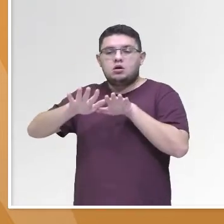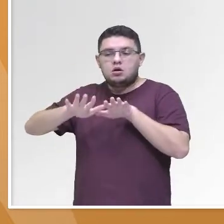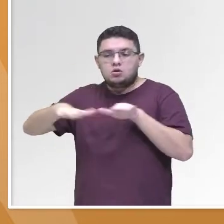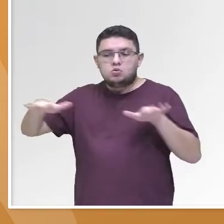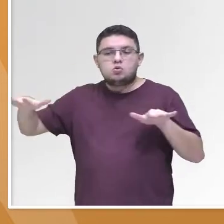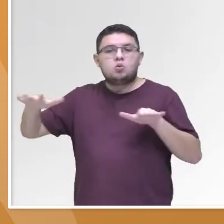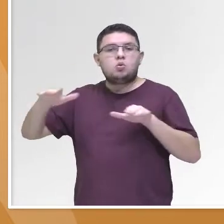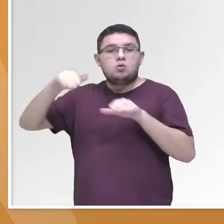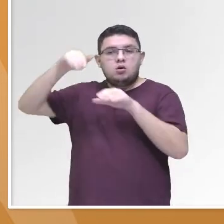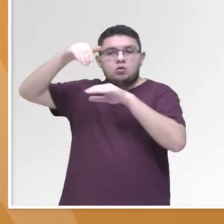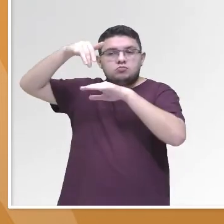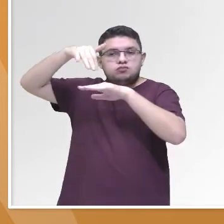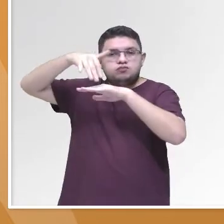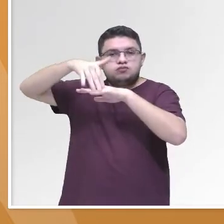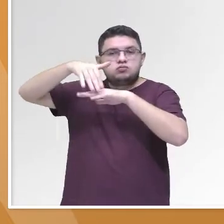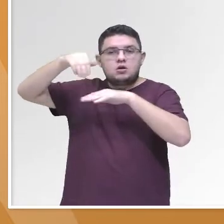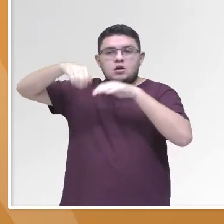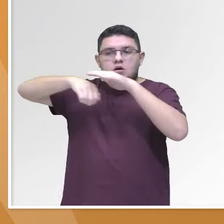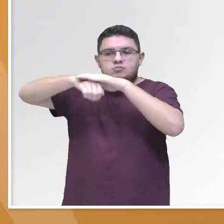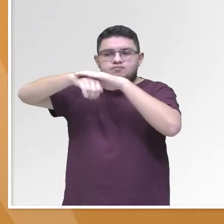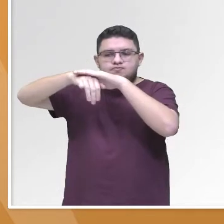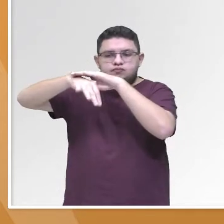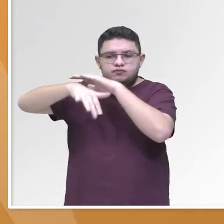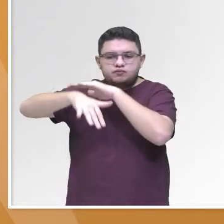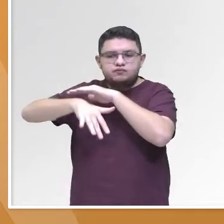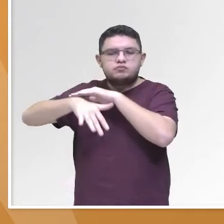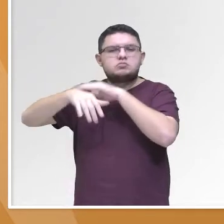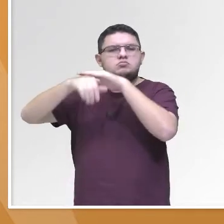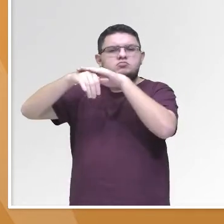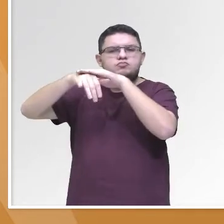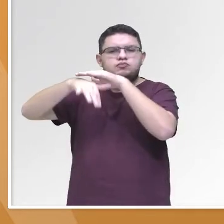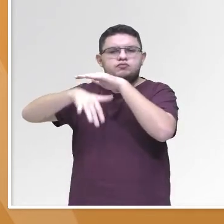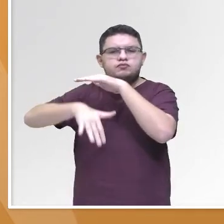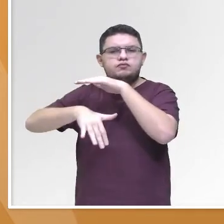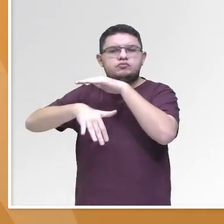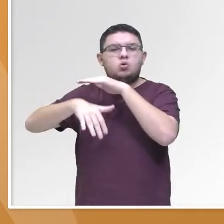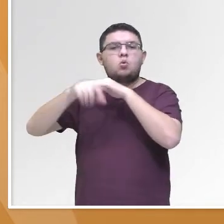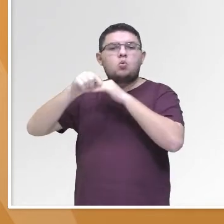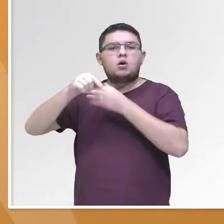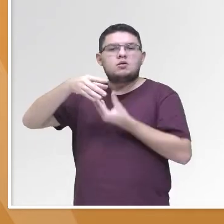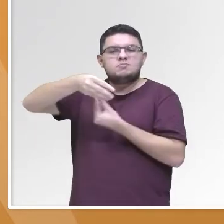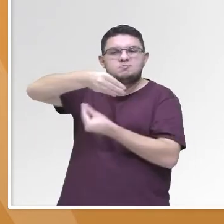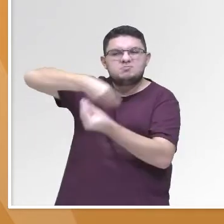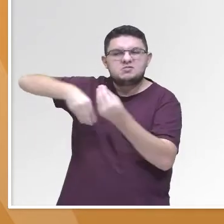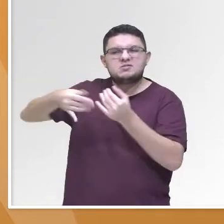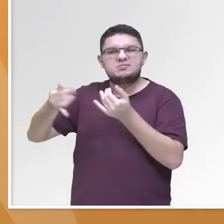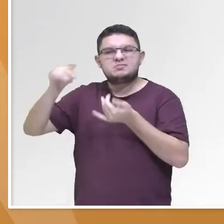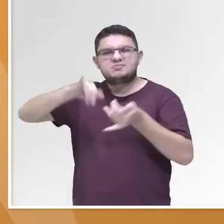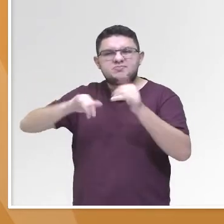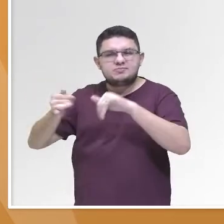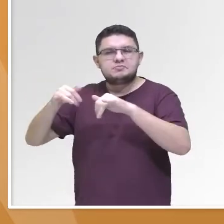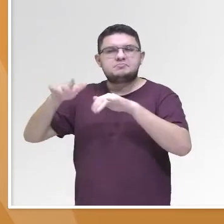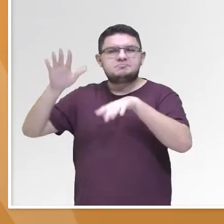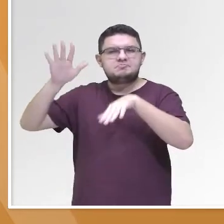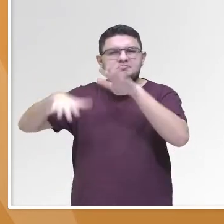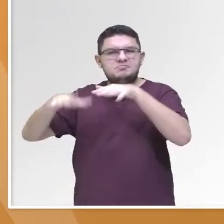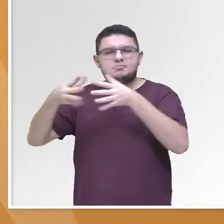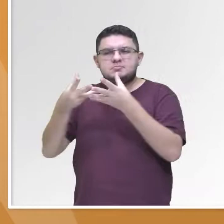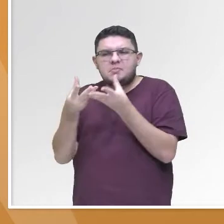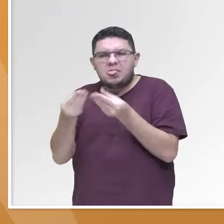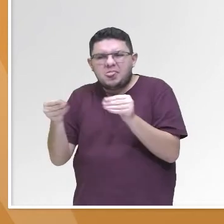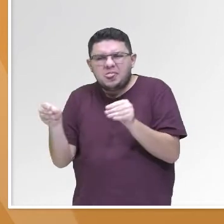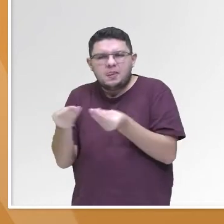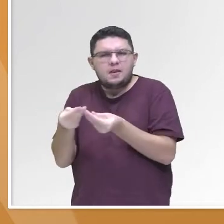com toda aquela composição química que tem ali, dependendo do material, do resíduo ou do lixo que foi acumulado